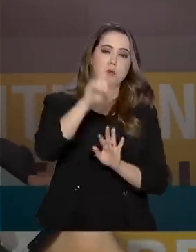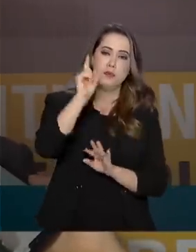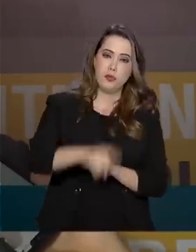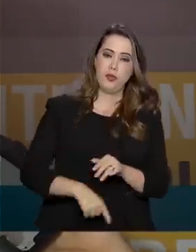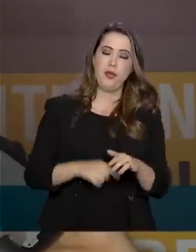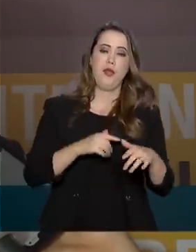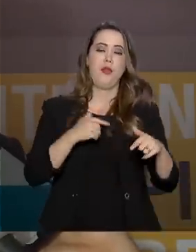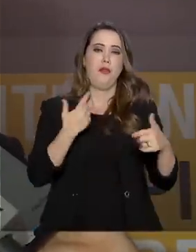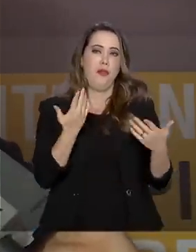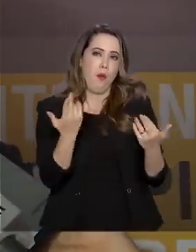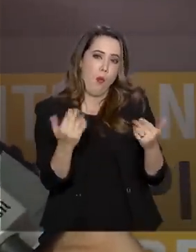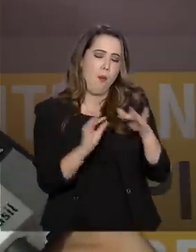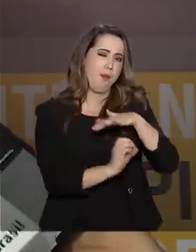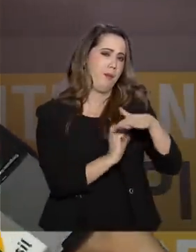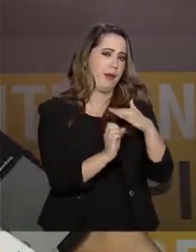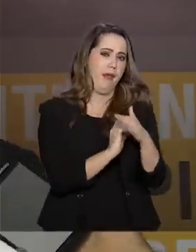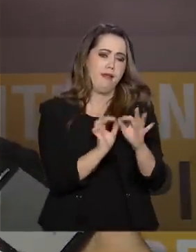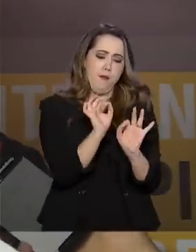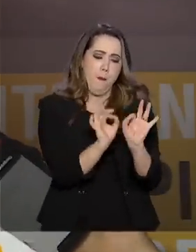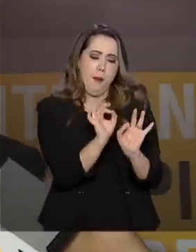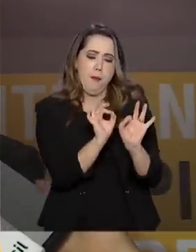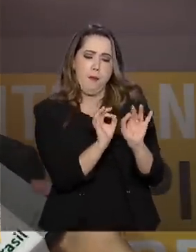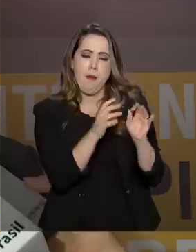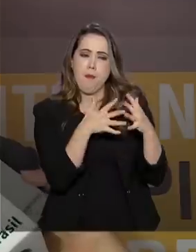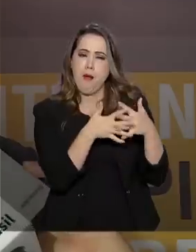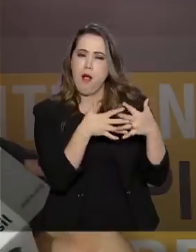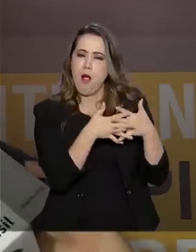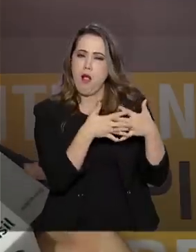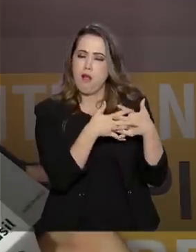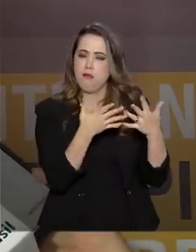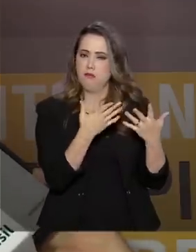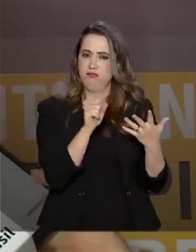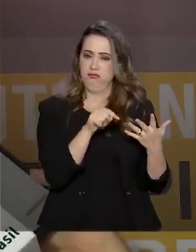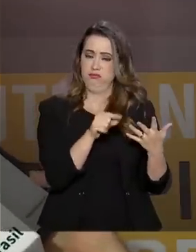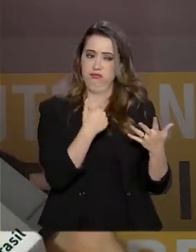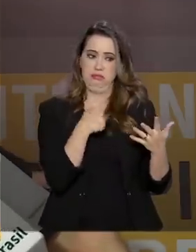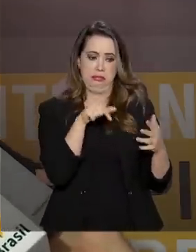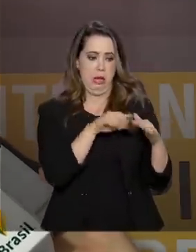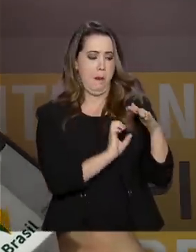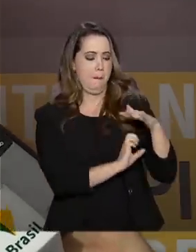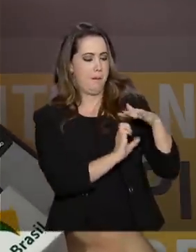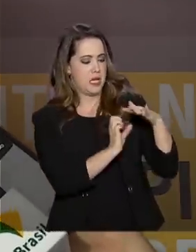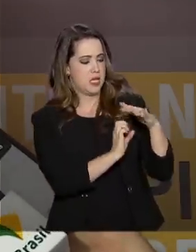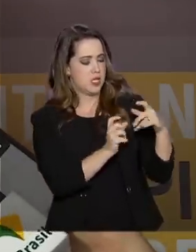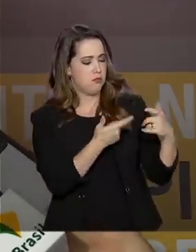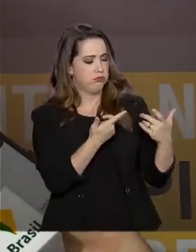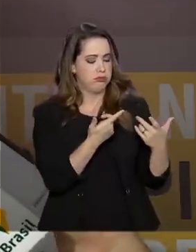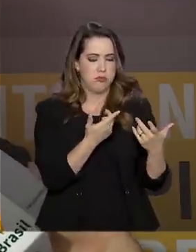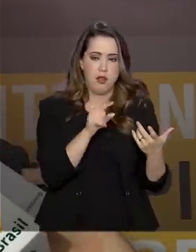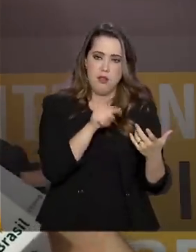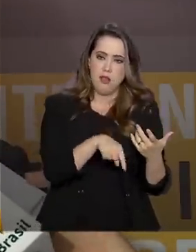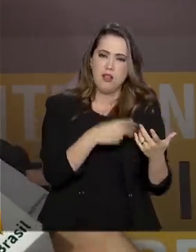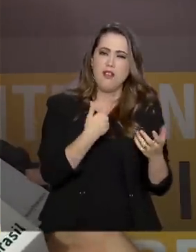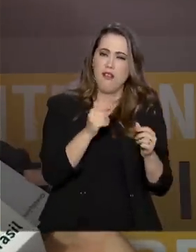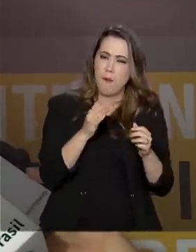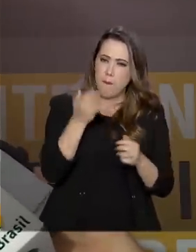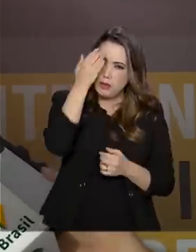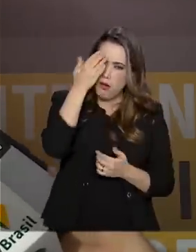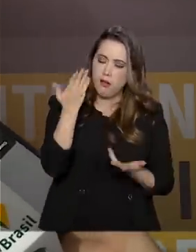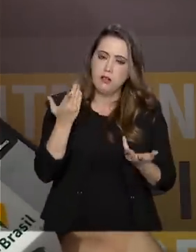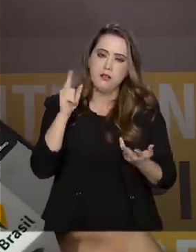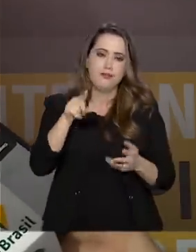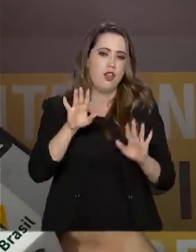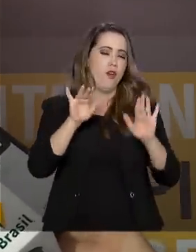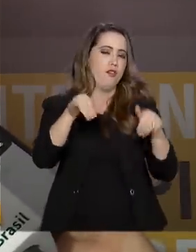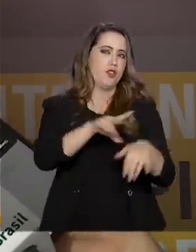empresarial complexa, organizada e essas pequenas transgressões podem, no final do